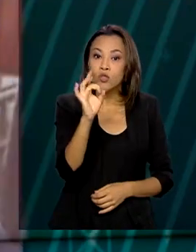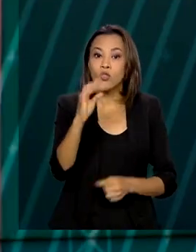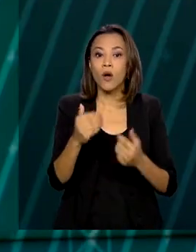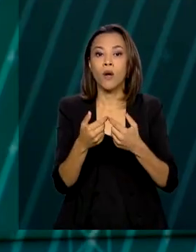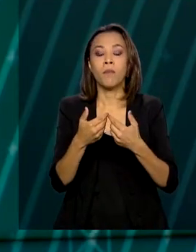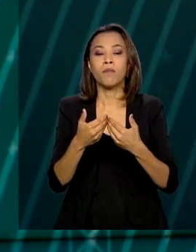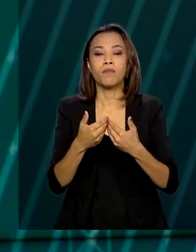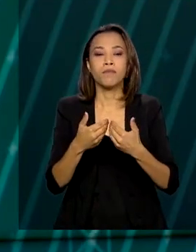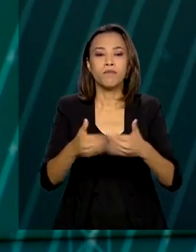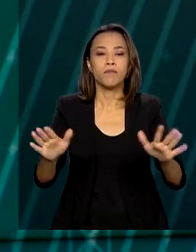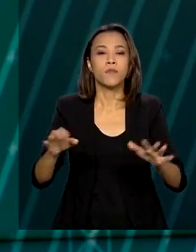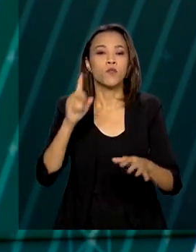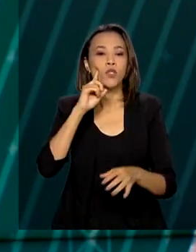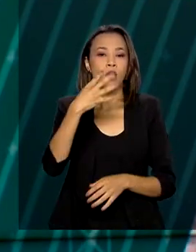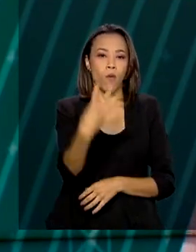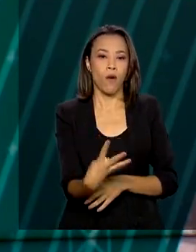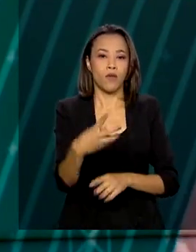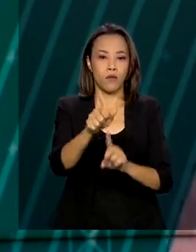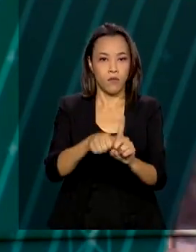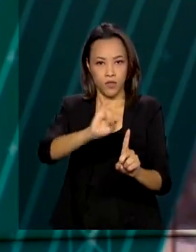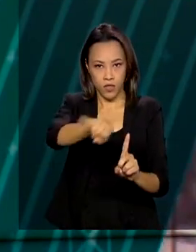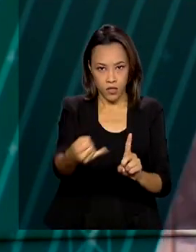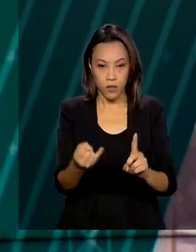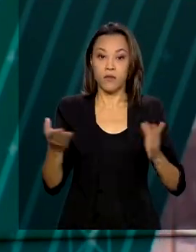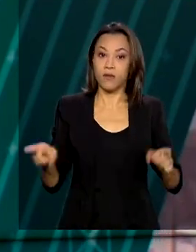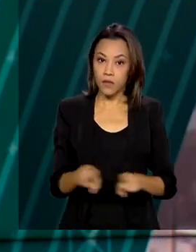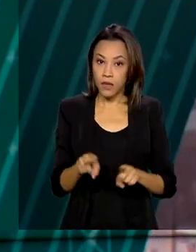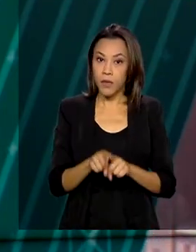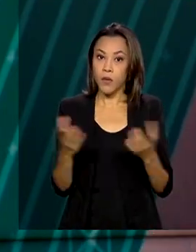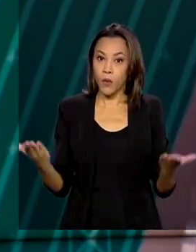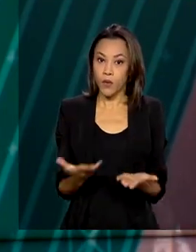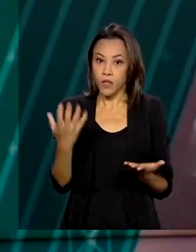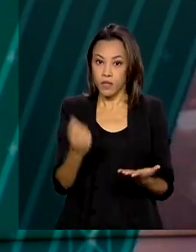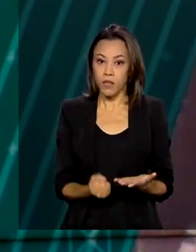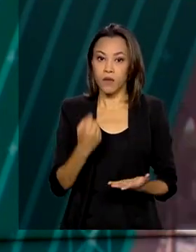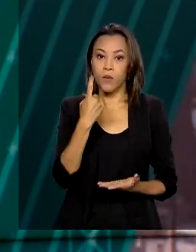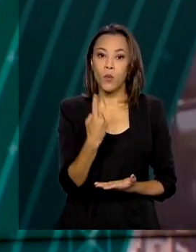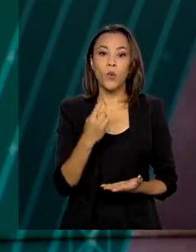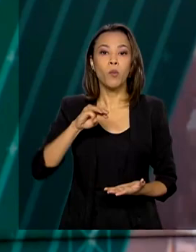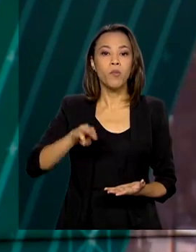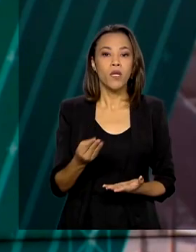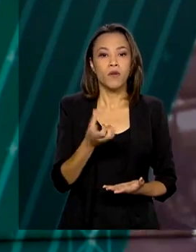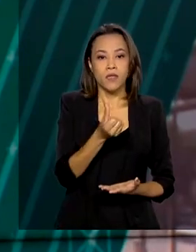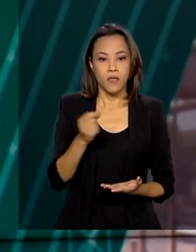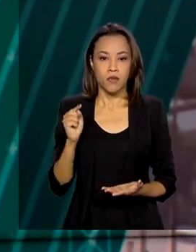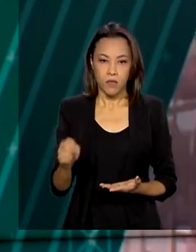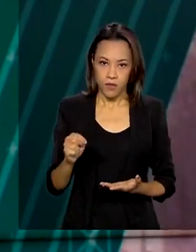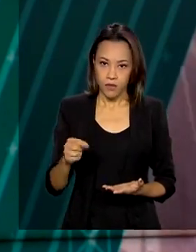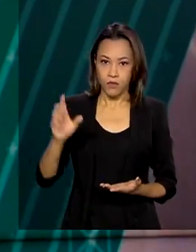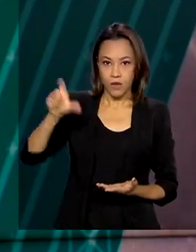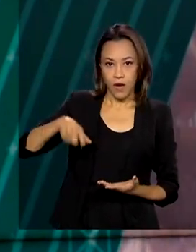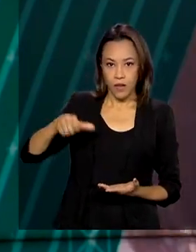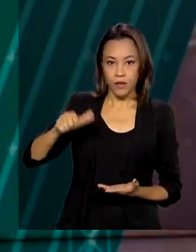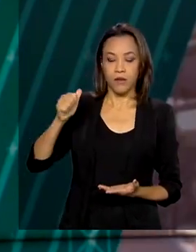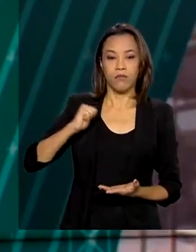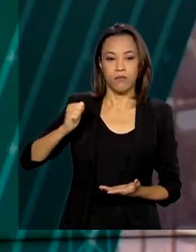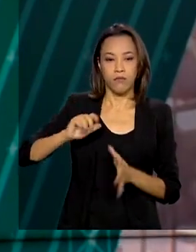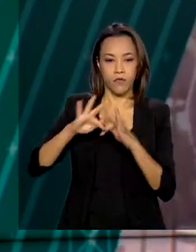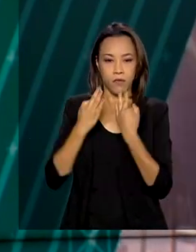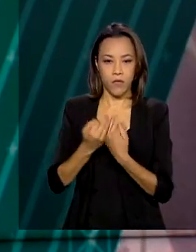a partir do dia quatro de janeiro também recebem hoje o auxílio 1 milhão e 600 mil beneficiários do Bolsa Família com Nice